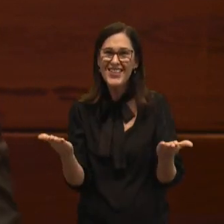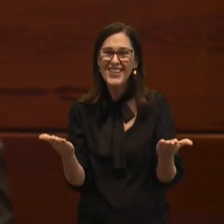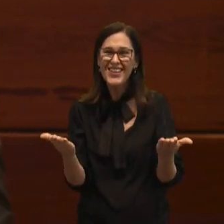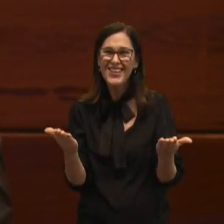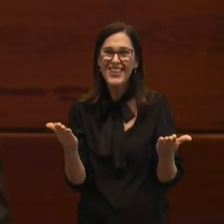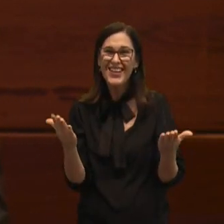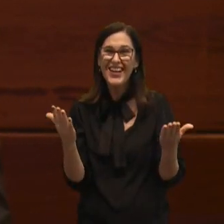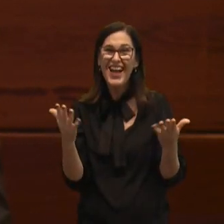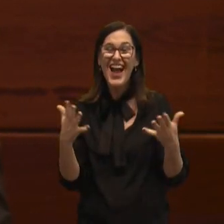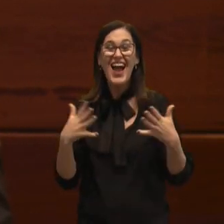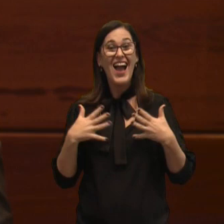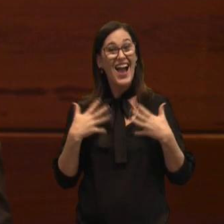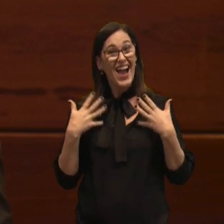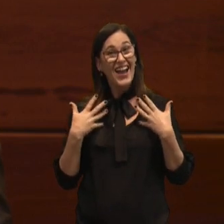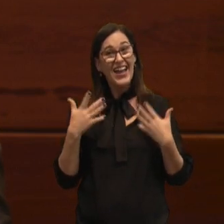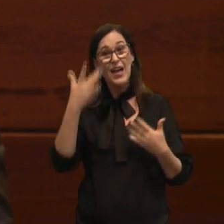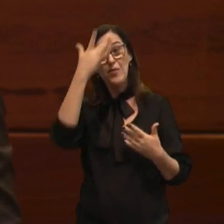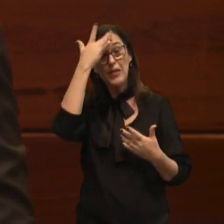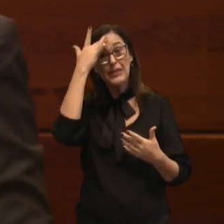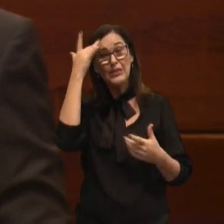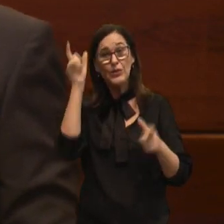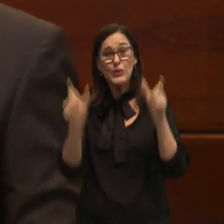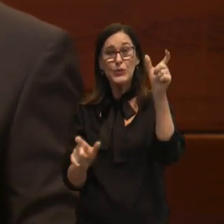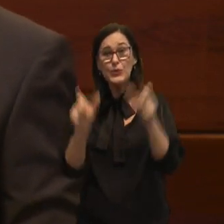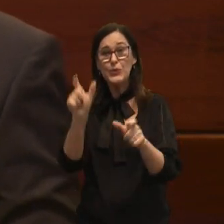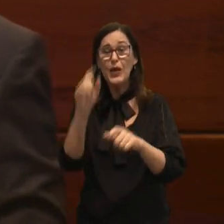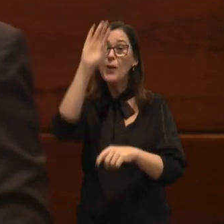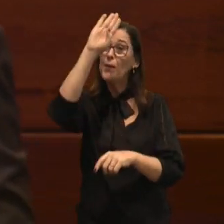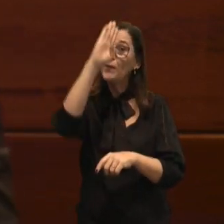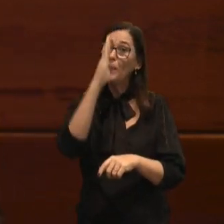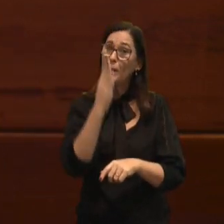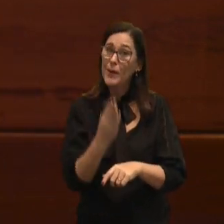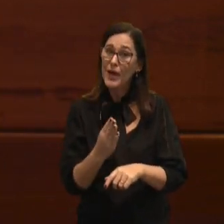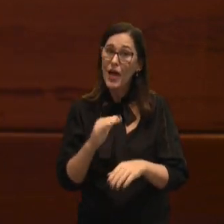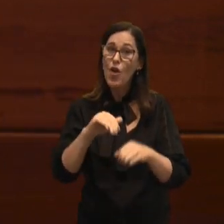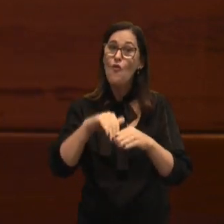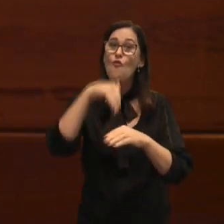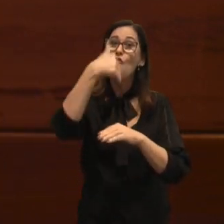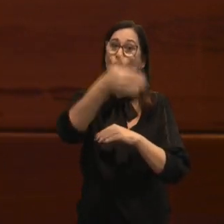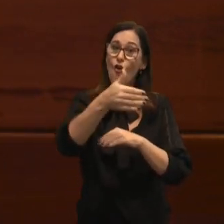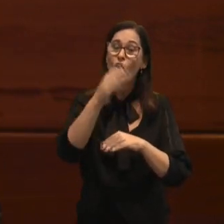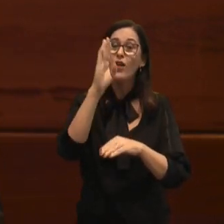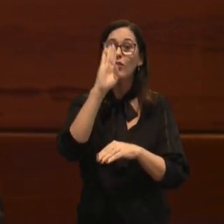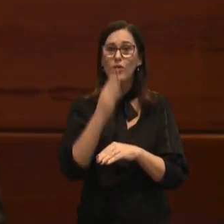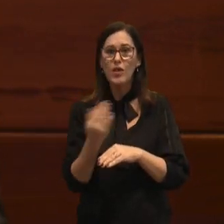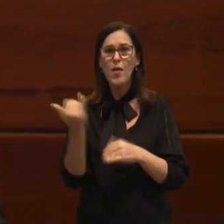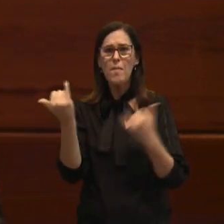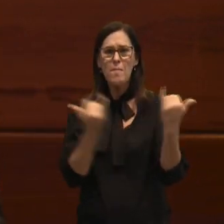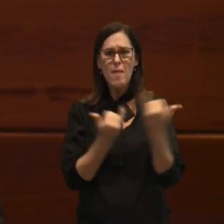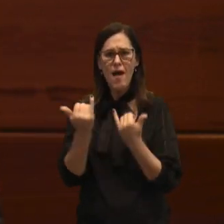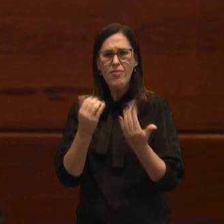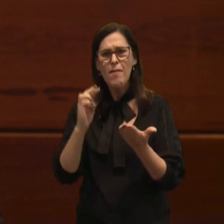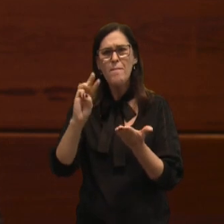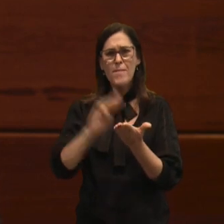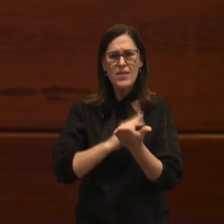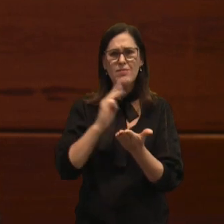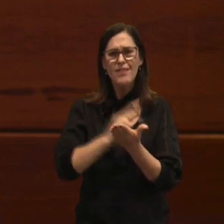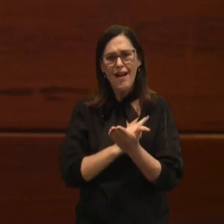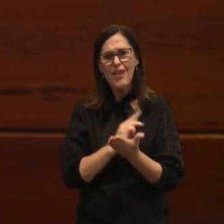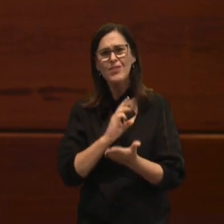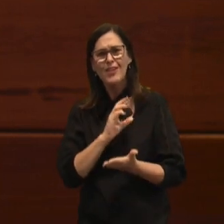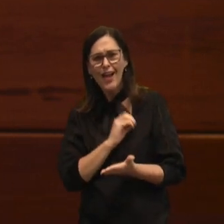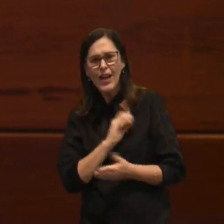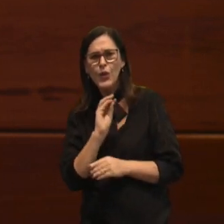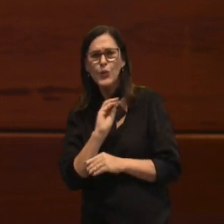ficamos alegres. Pessoas de muitos lugares do Brasil e de fora do Brasil que mandam suas mensagens de apreço,